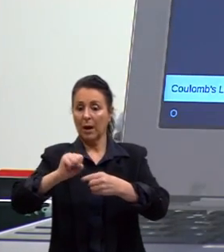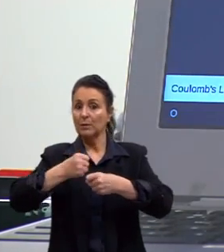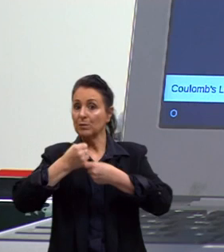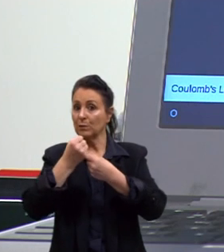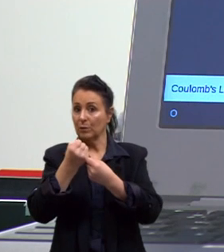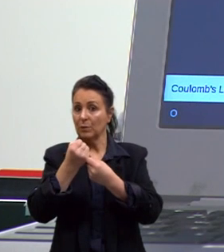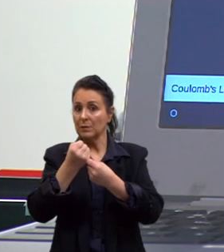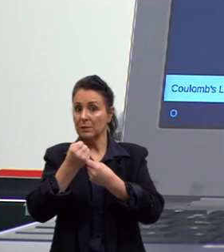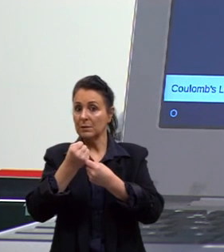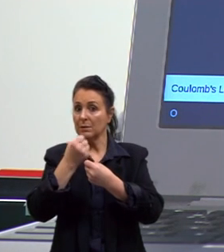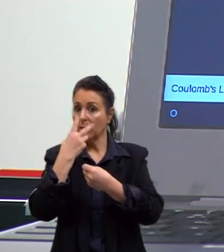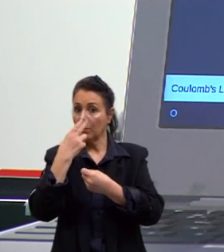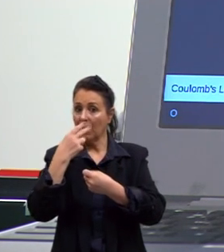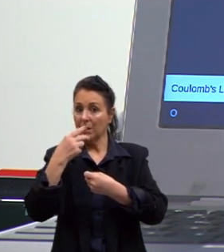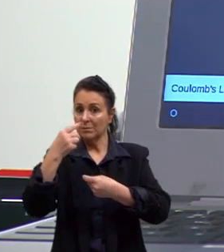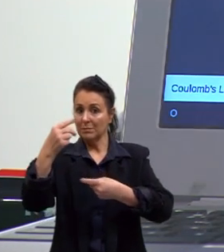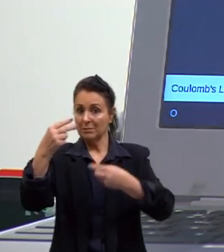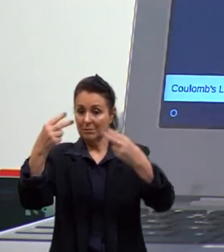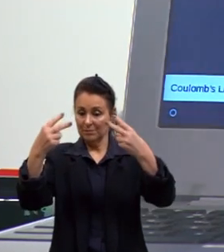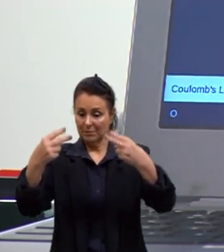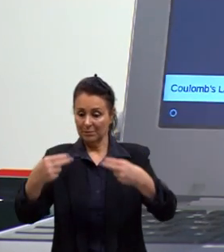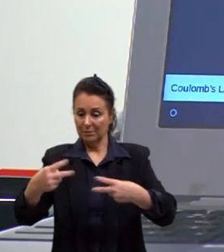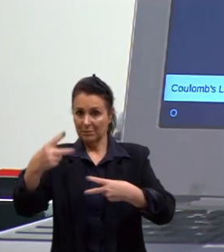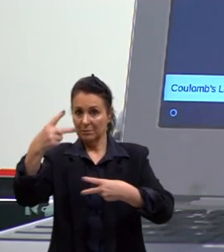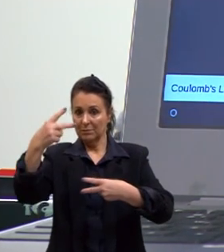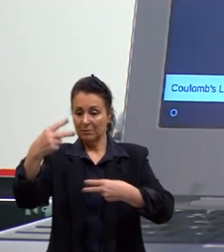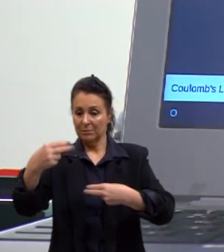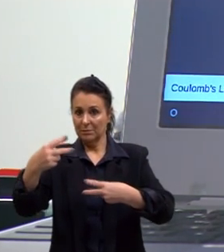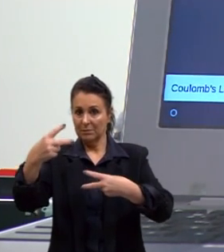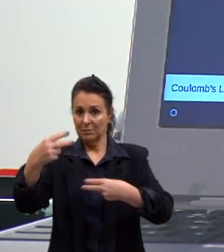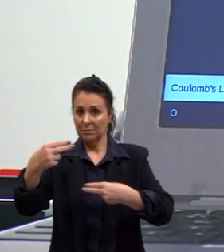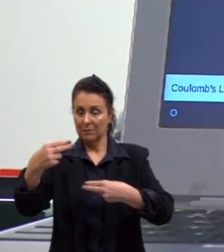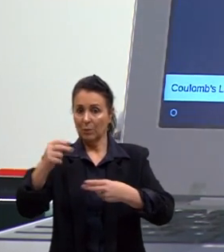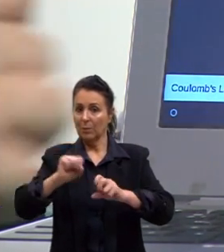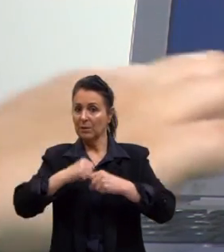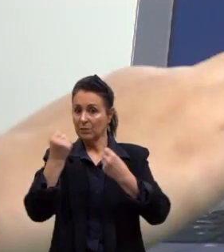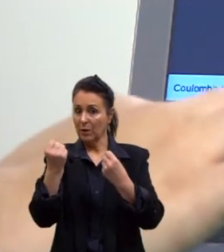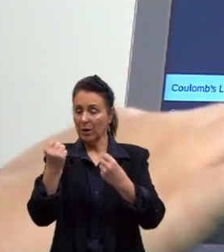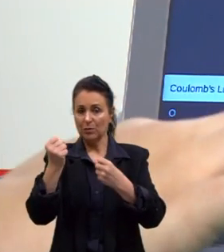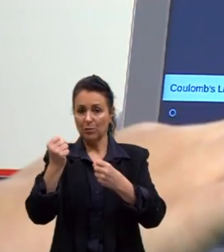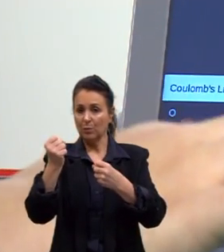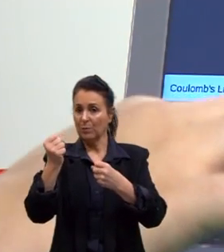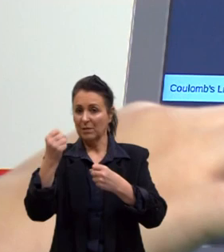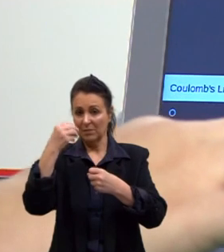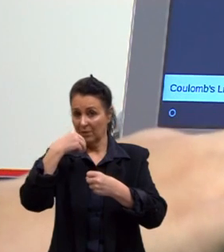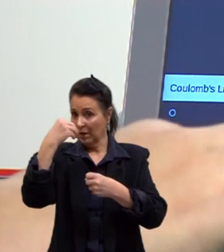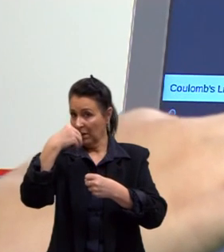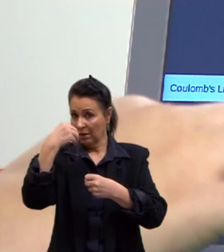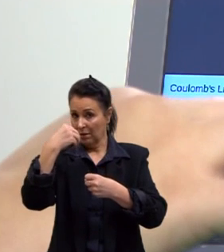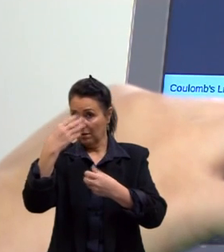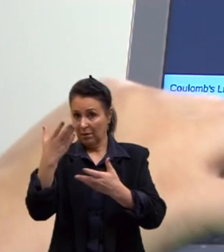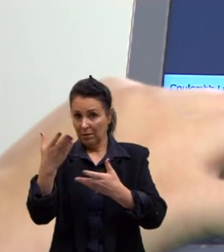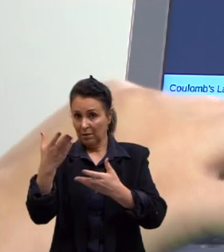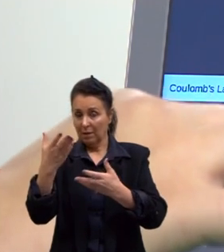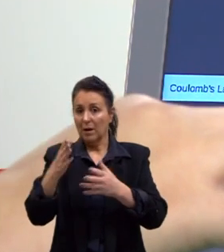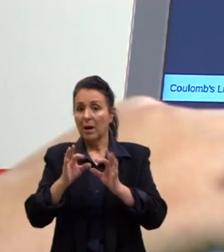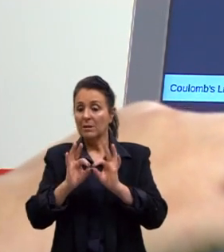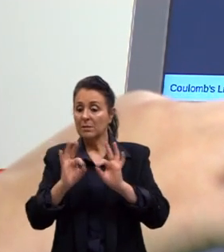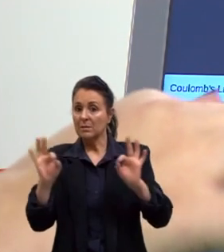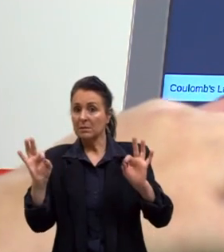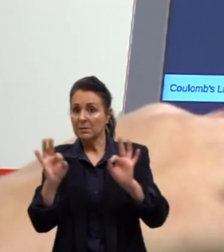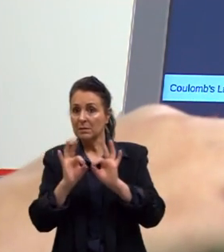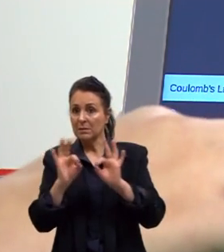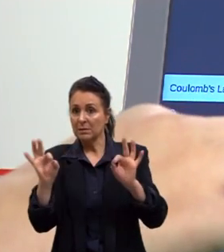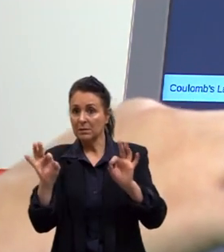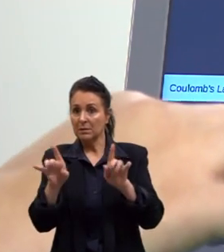forças elas são iguais não importa né eu tenho uma mais forte e uma mais fraca né E outra coisa a distância